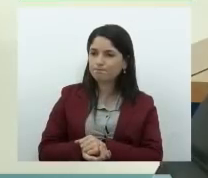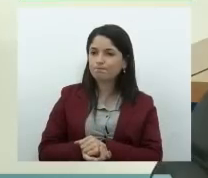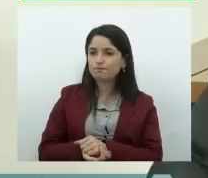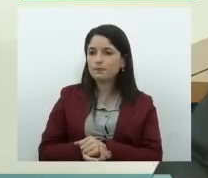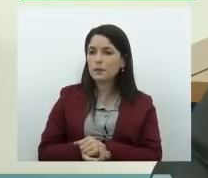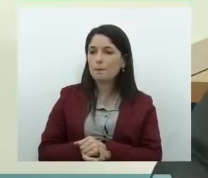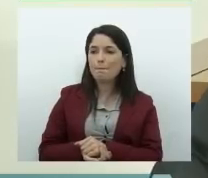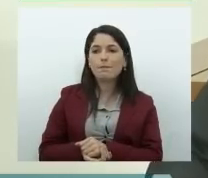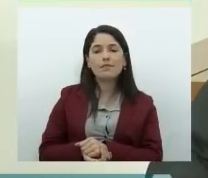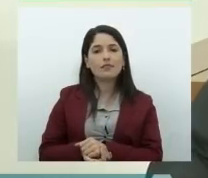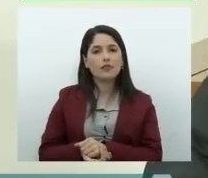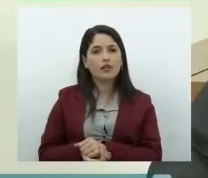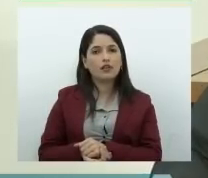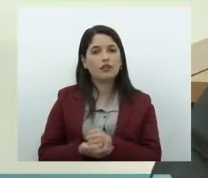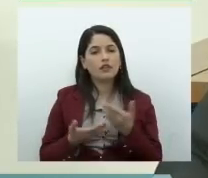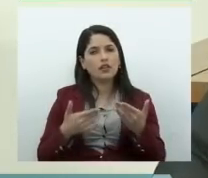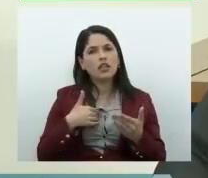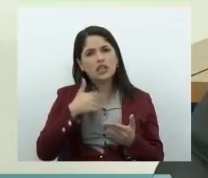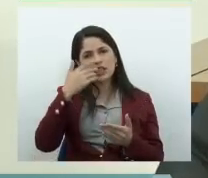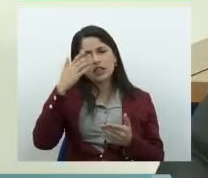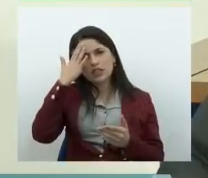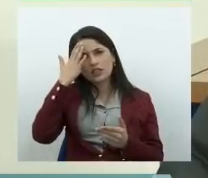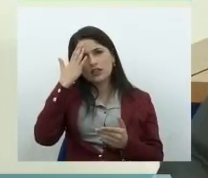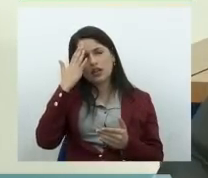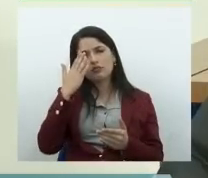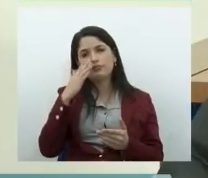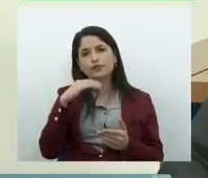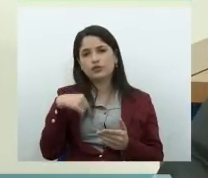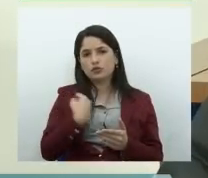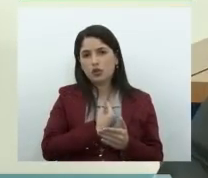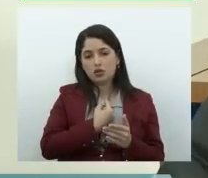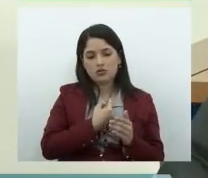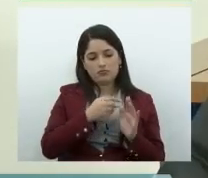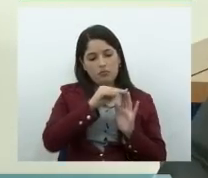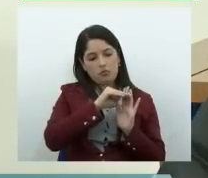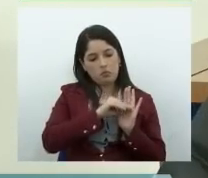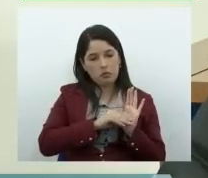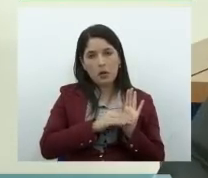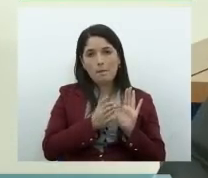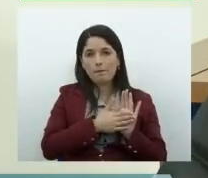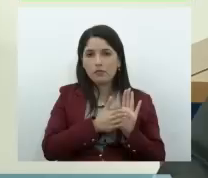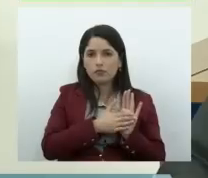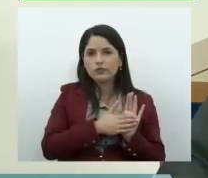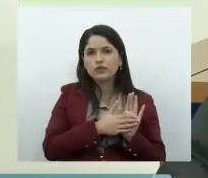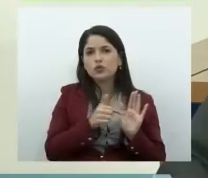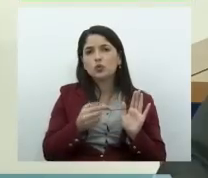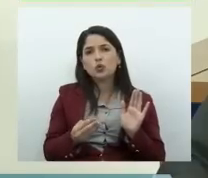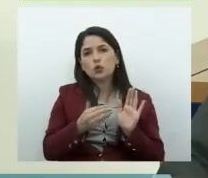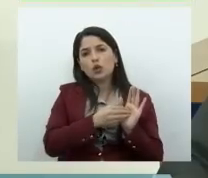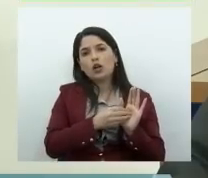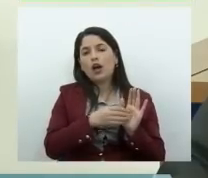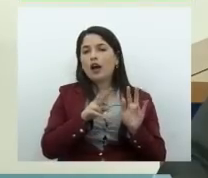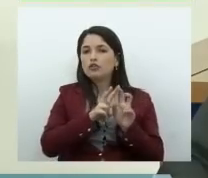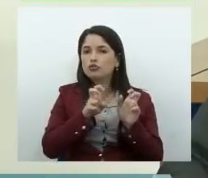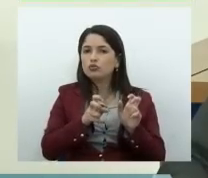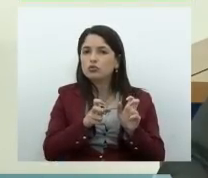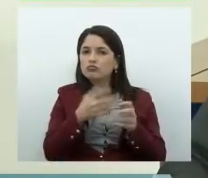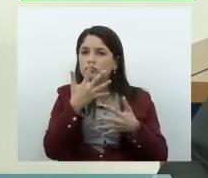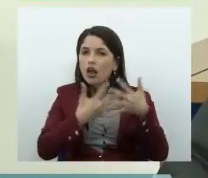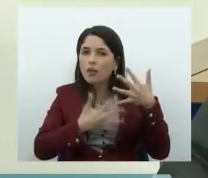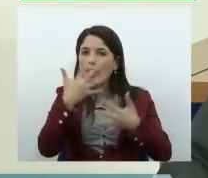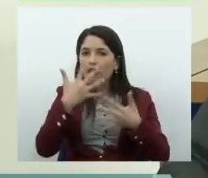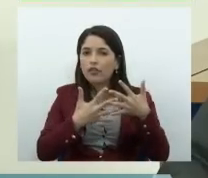de governo, a gente contempla muito o aprofundamento democrático, a transparência, né? E para que